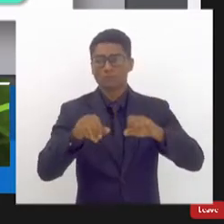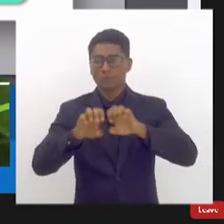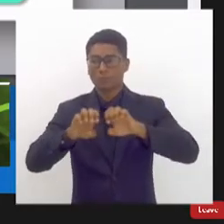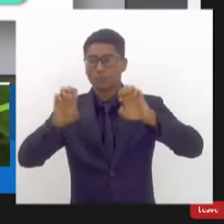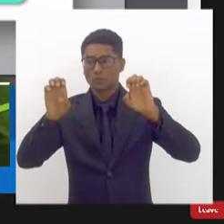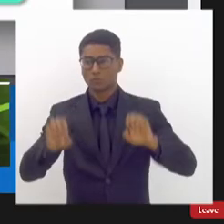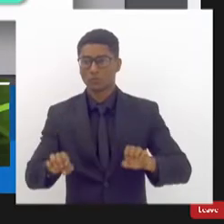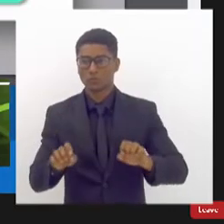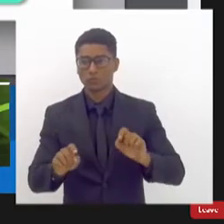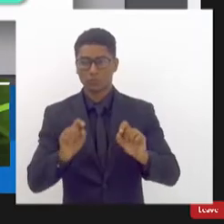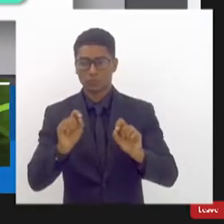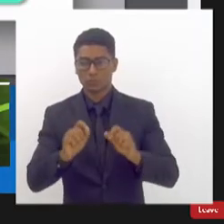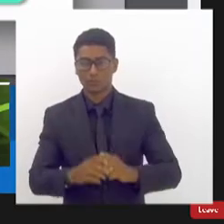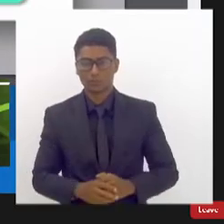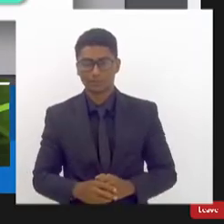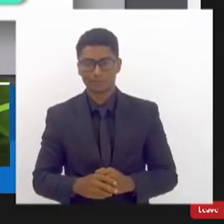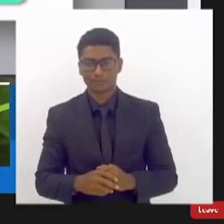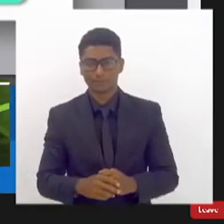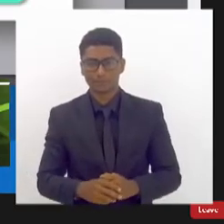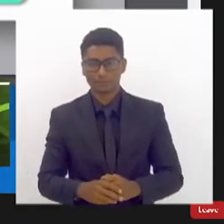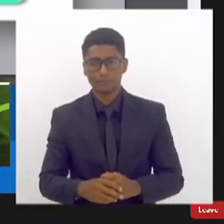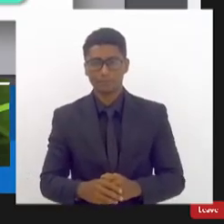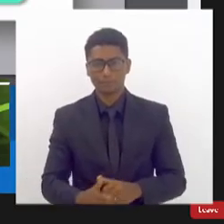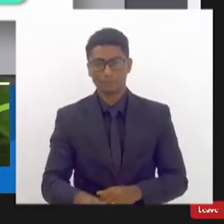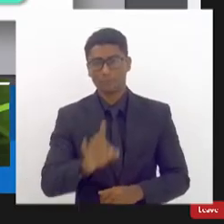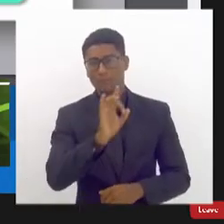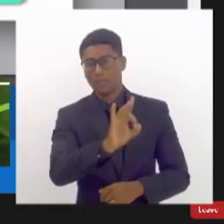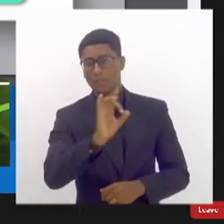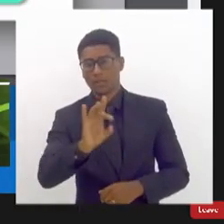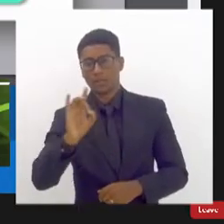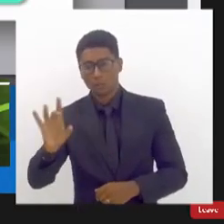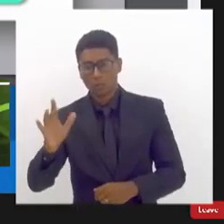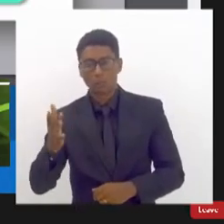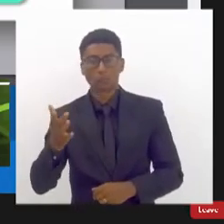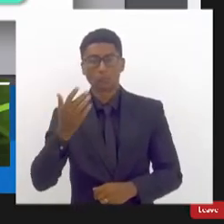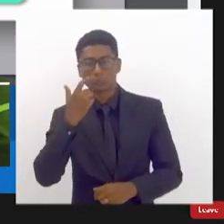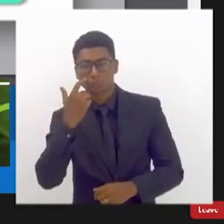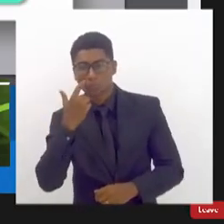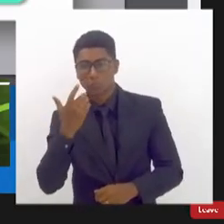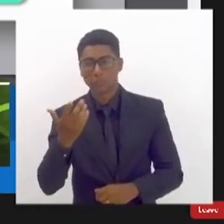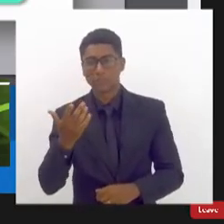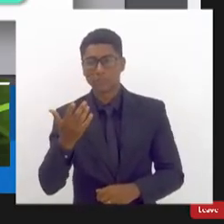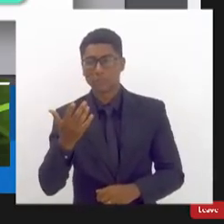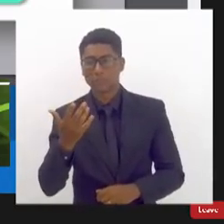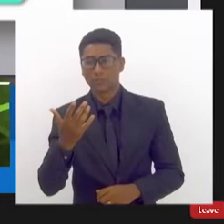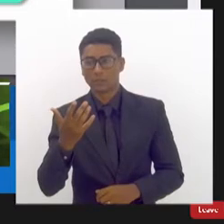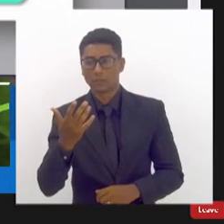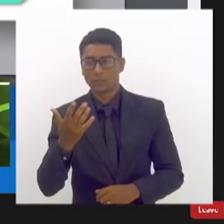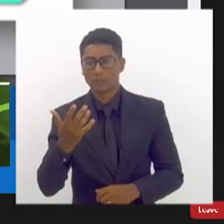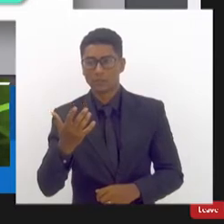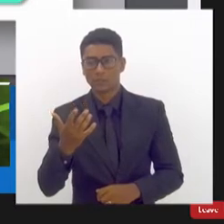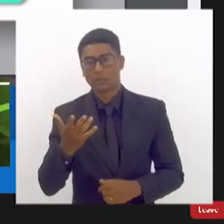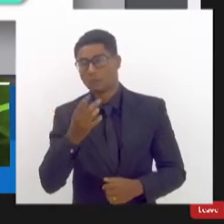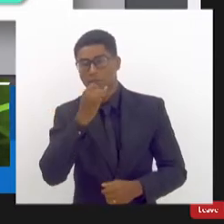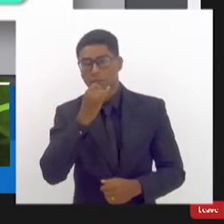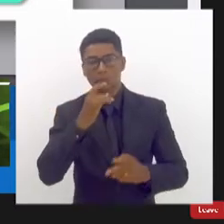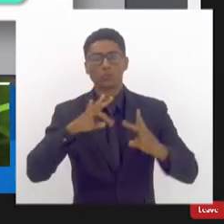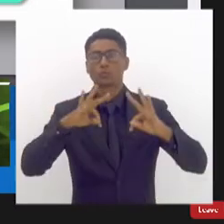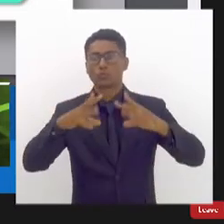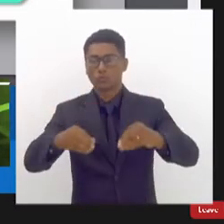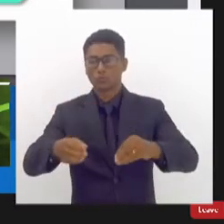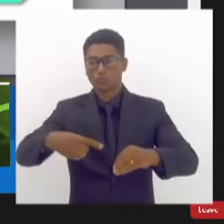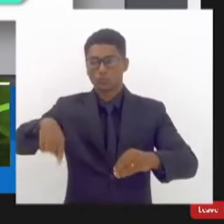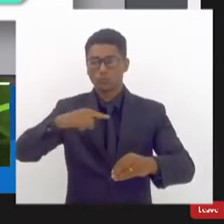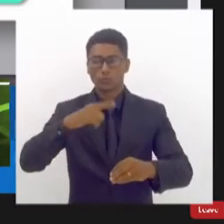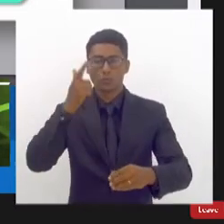revisão das atribuições e demandas de cada um. A gente ainda não conseguiu fazer isso de maneira consolidada, porque,